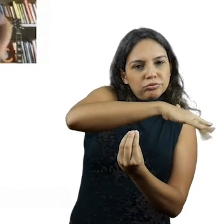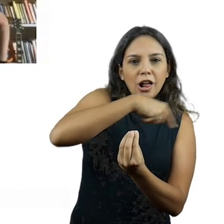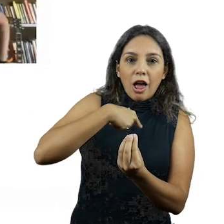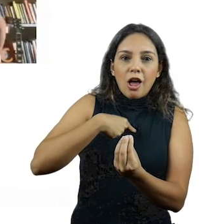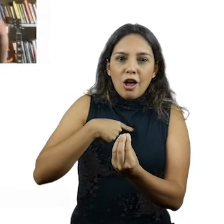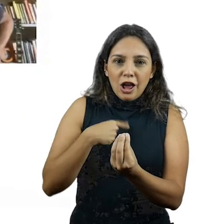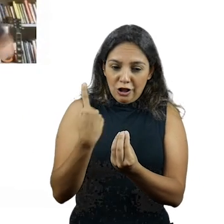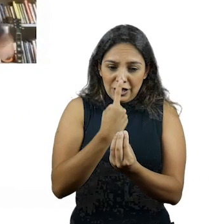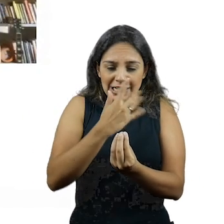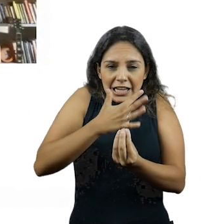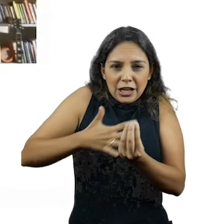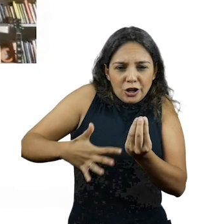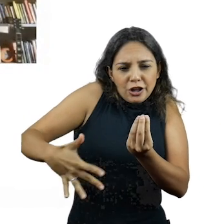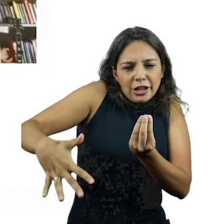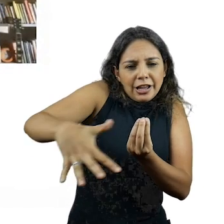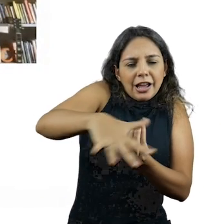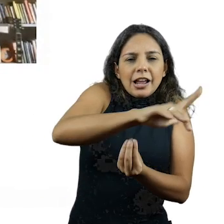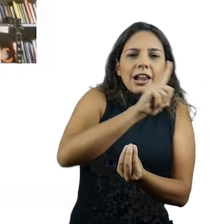sonífera ilha.